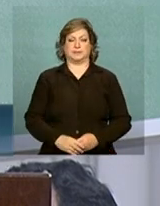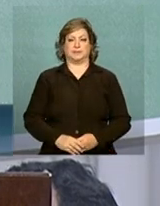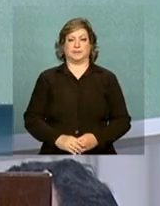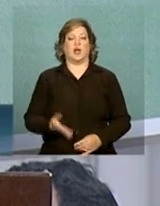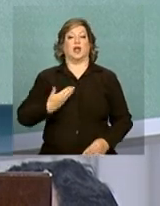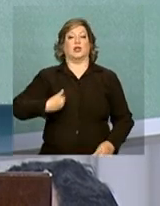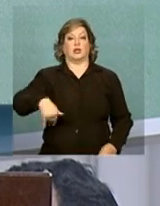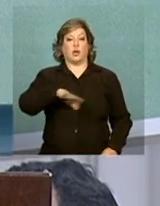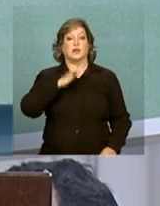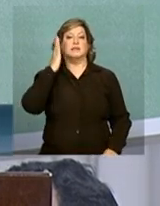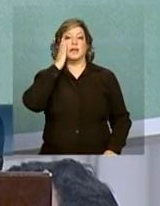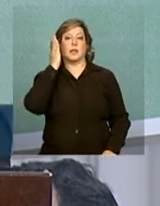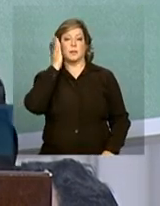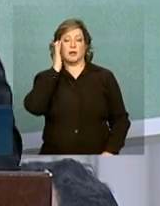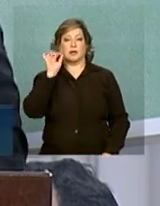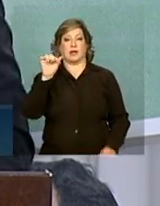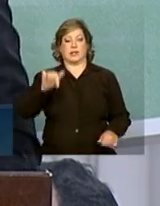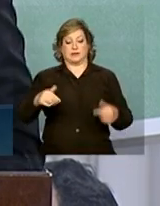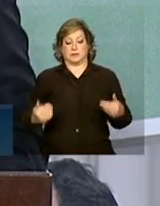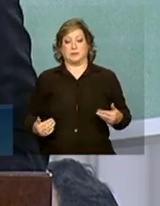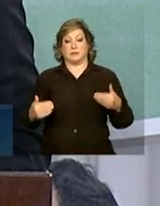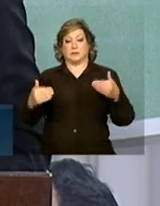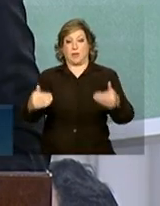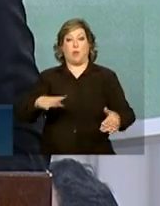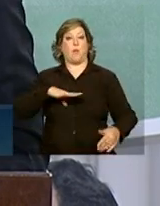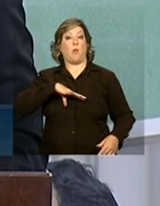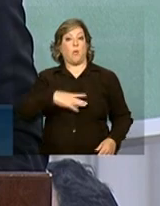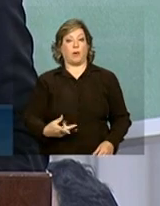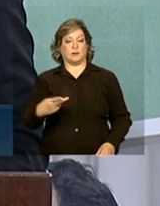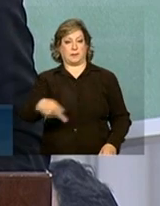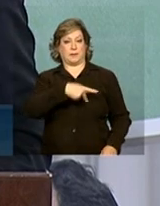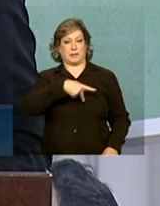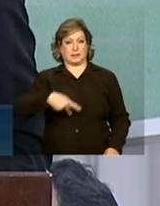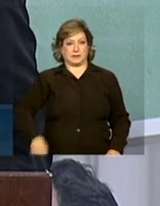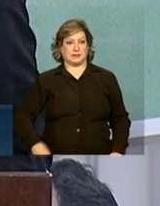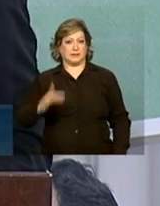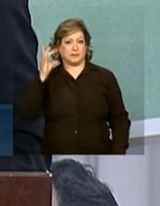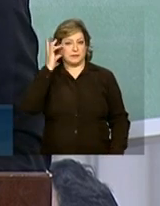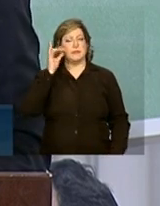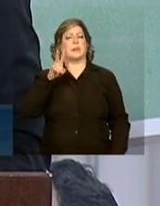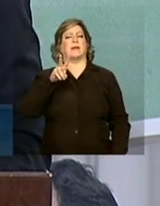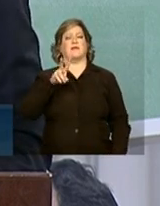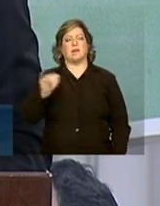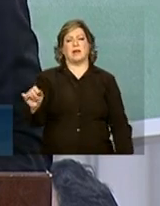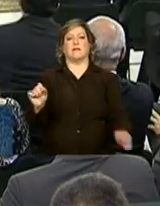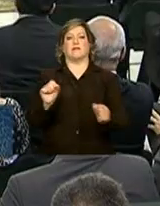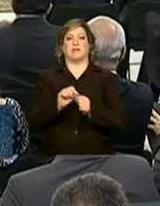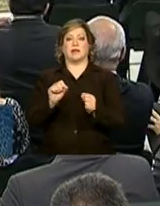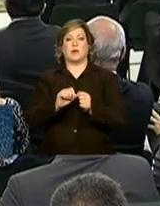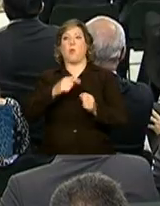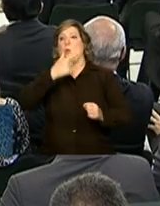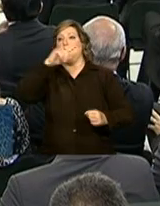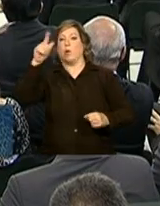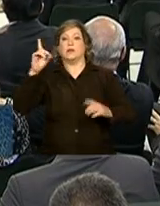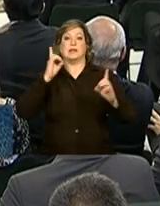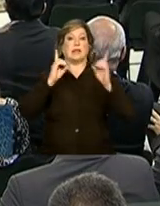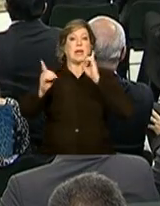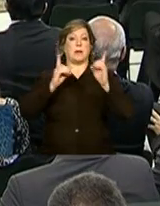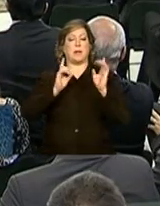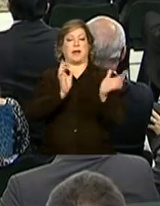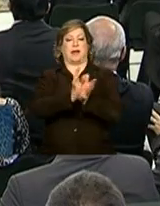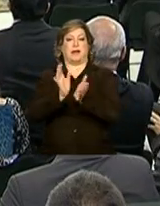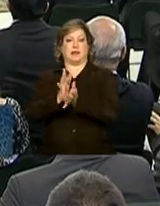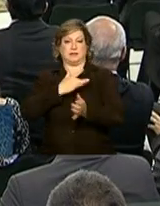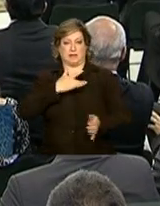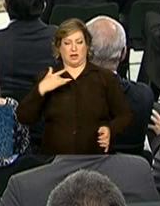Nós sabemos que esse passo corajoso da presidenta vai provocar outros debates na área da saúde. Ninguém aqui, em